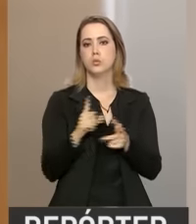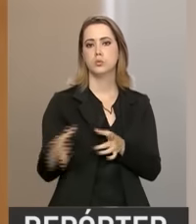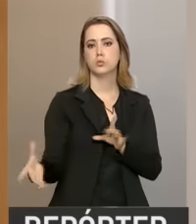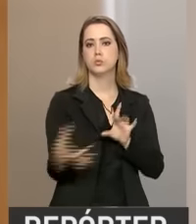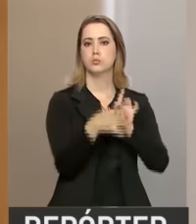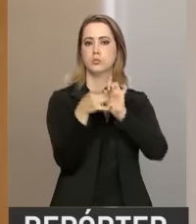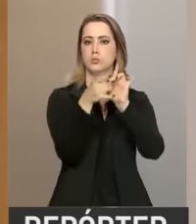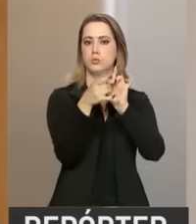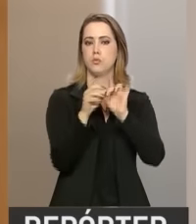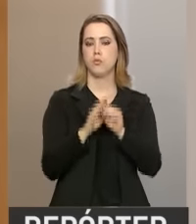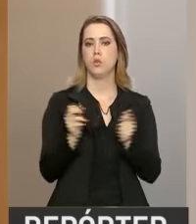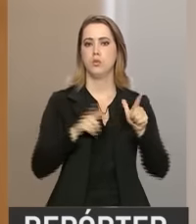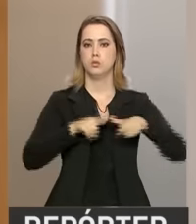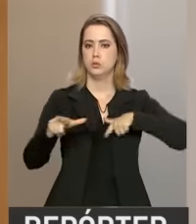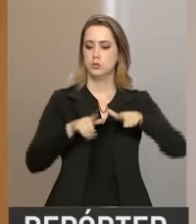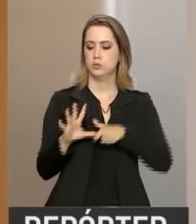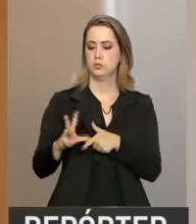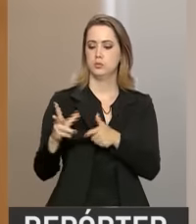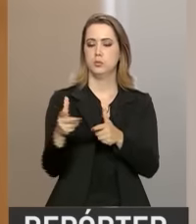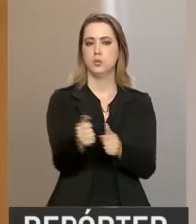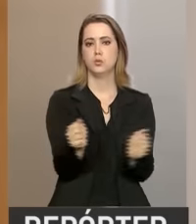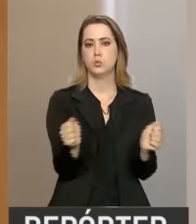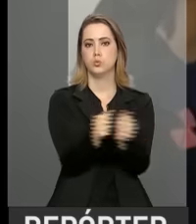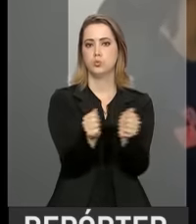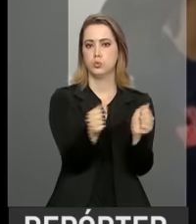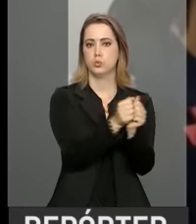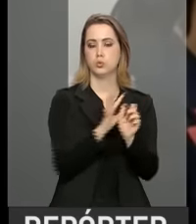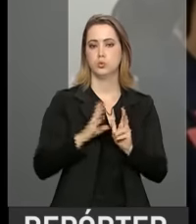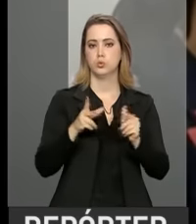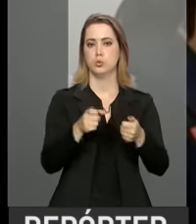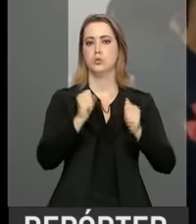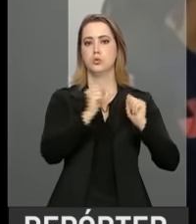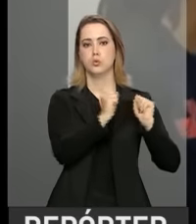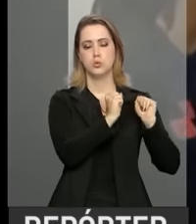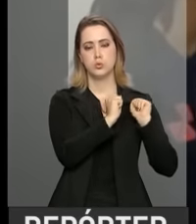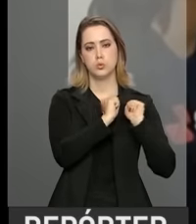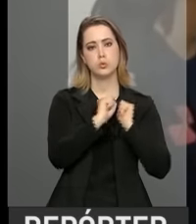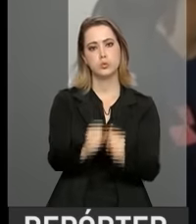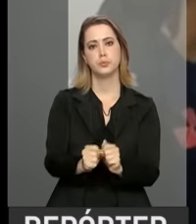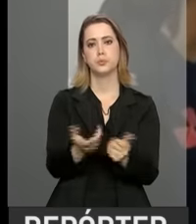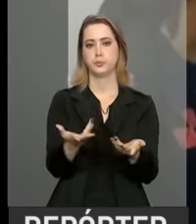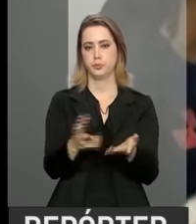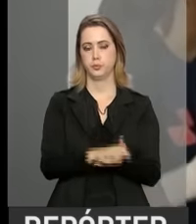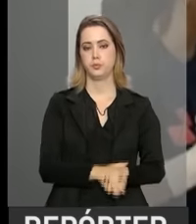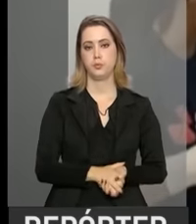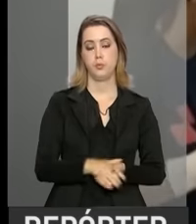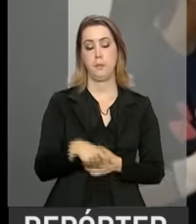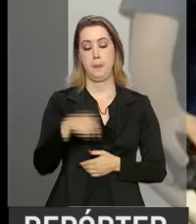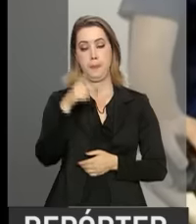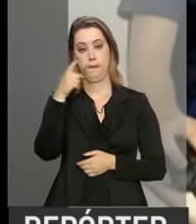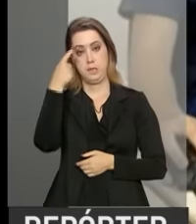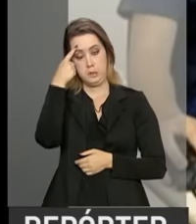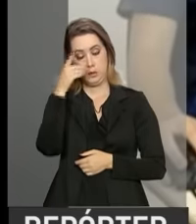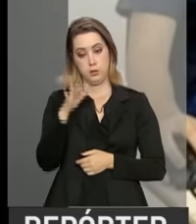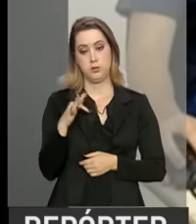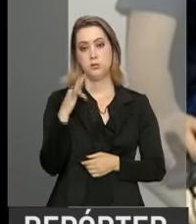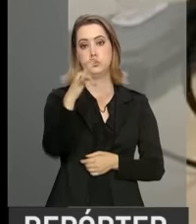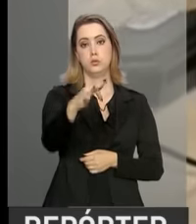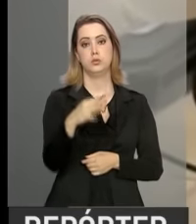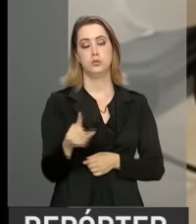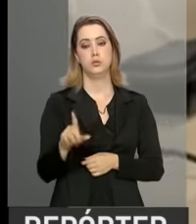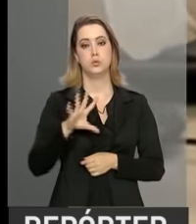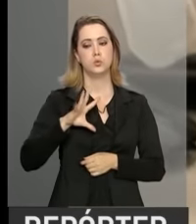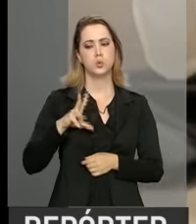conjugação do trabalho de todos os órgãos do poder. A ideia é que no futuro os bancos de dados estejam integrados